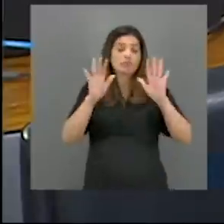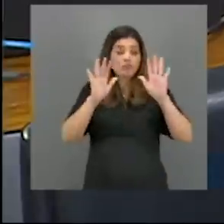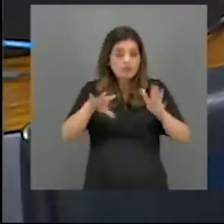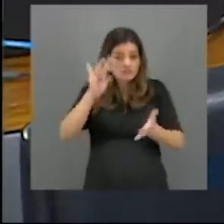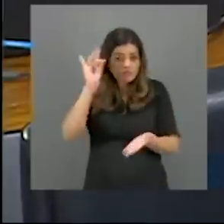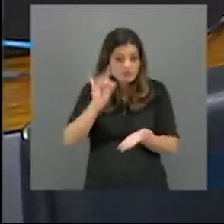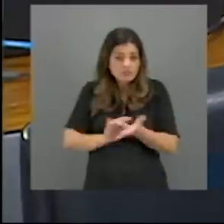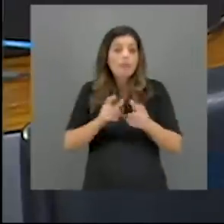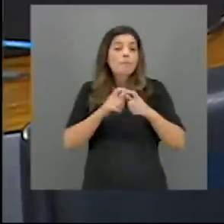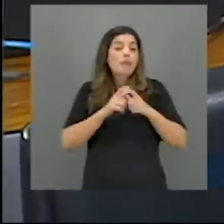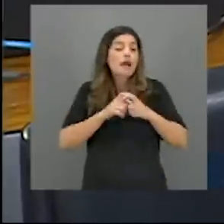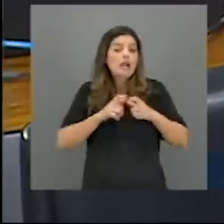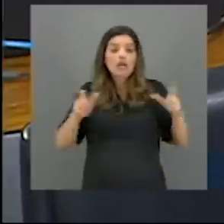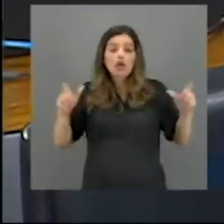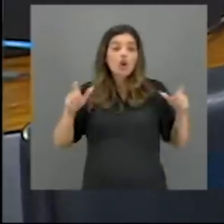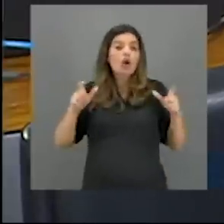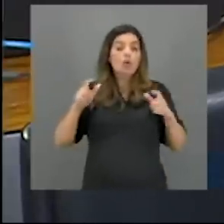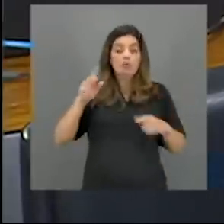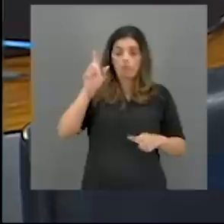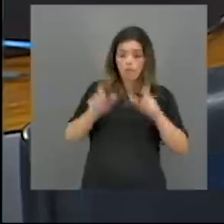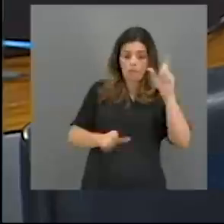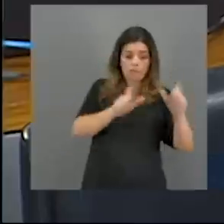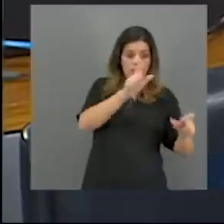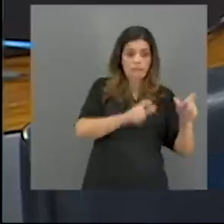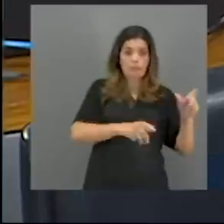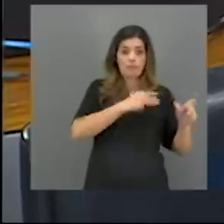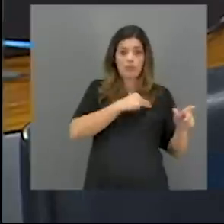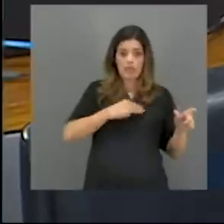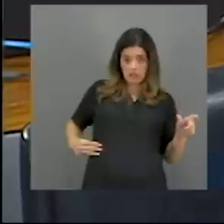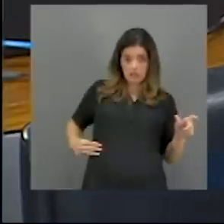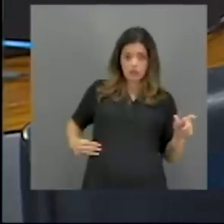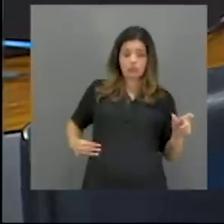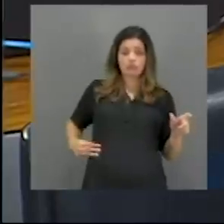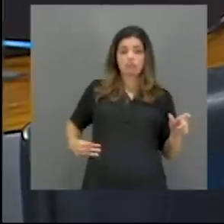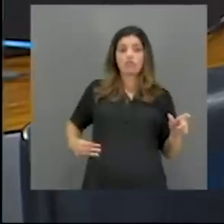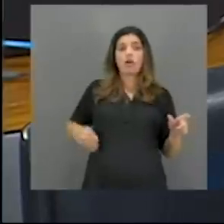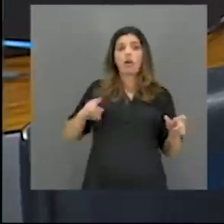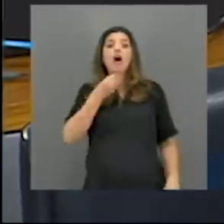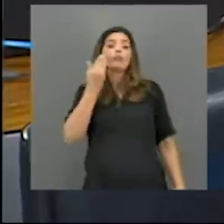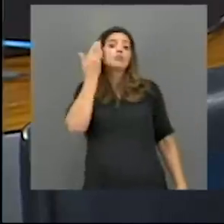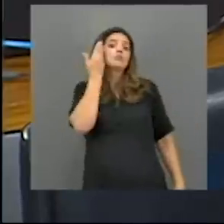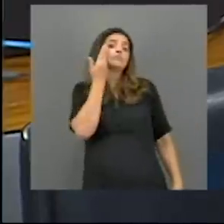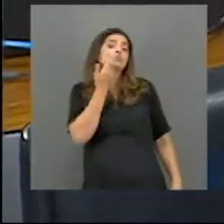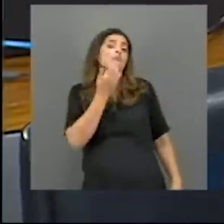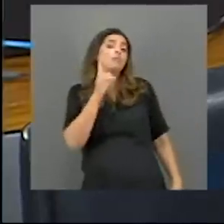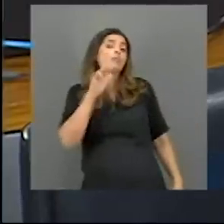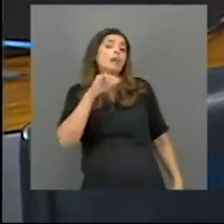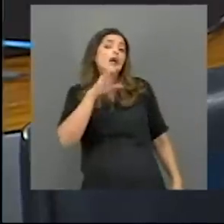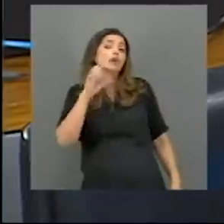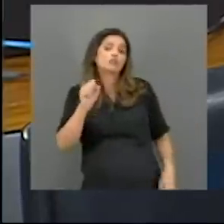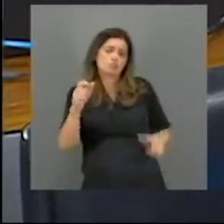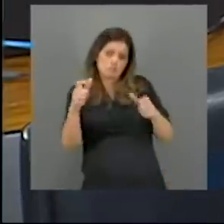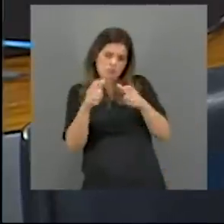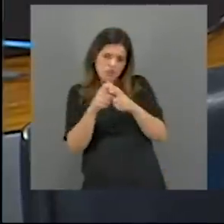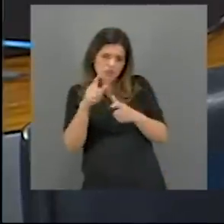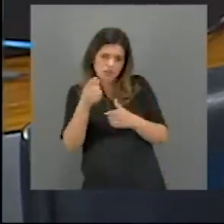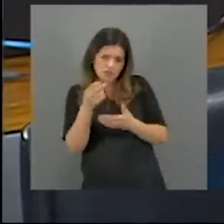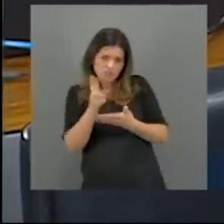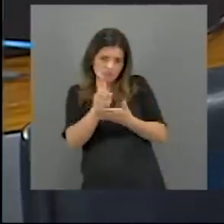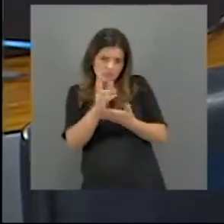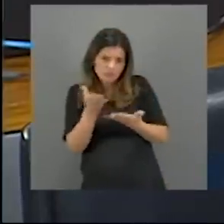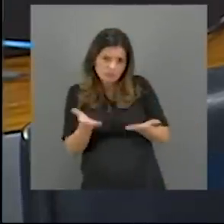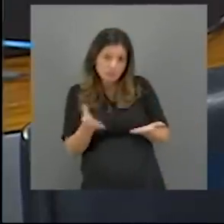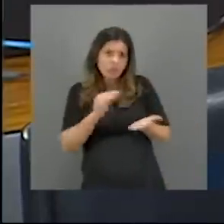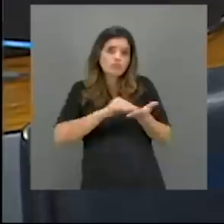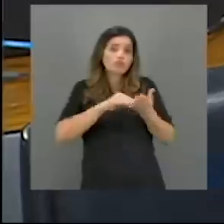a maior parte dos ministros, se este é o discurso do governo, são homens brancos. E se minorias deveriam estar representadas, bom, senti falta